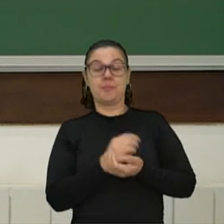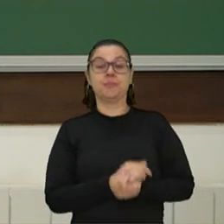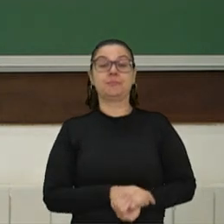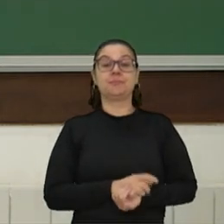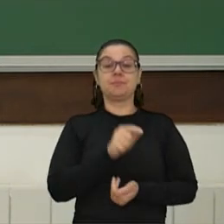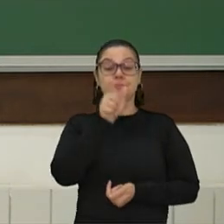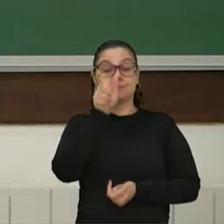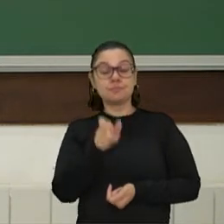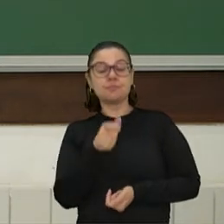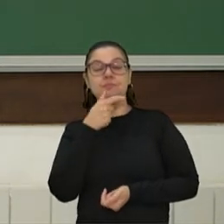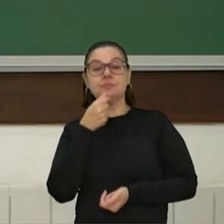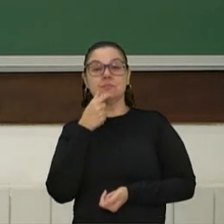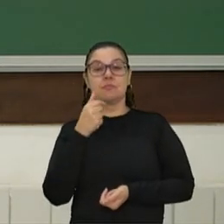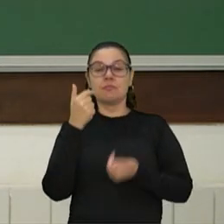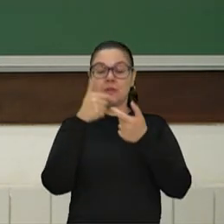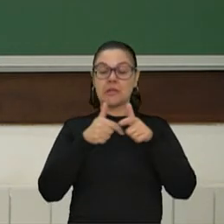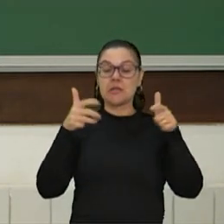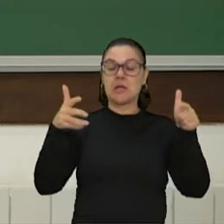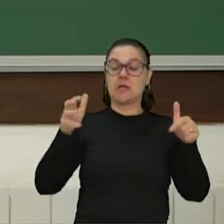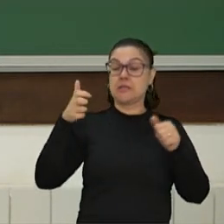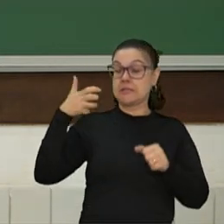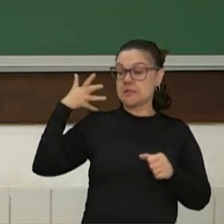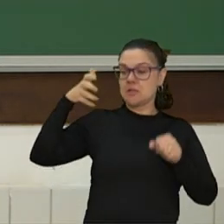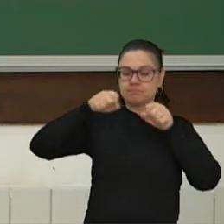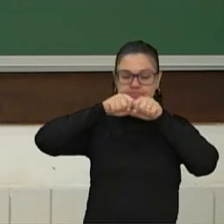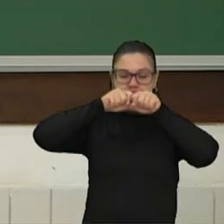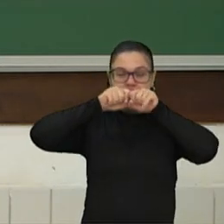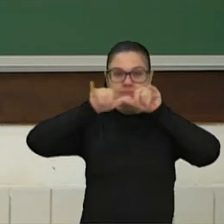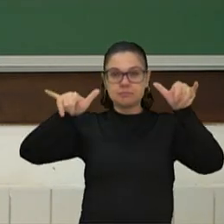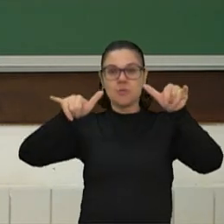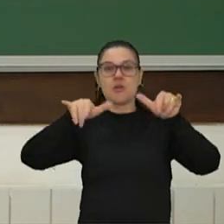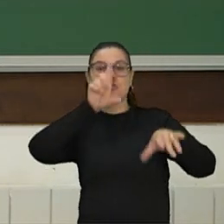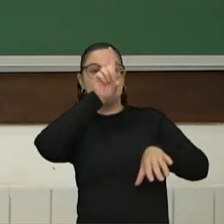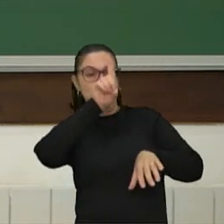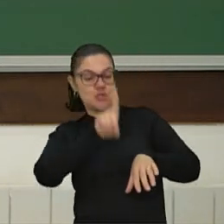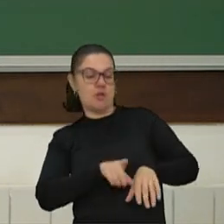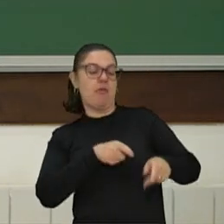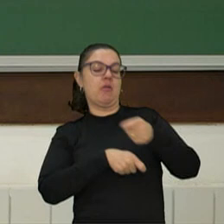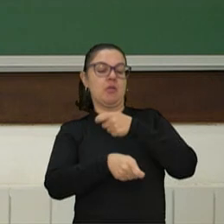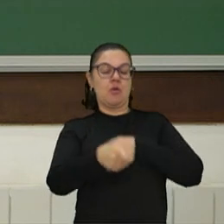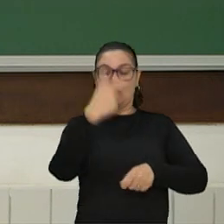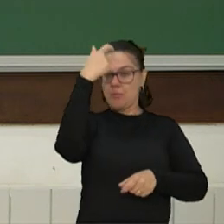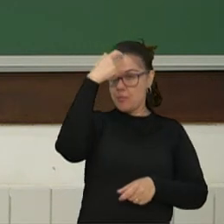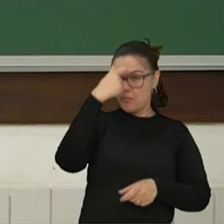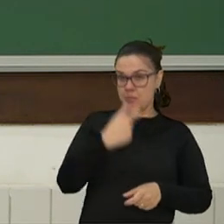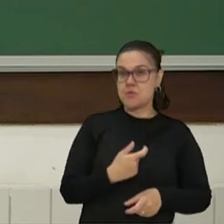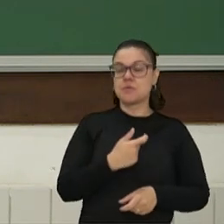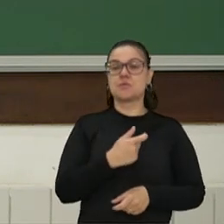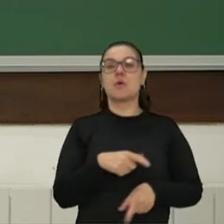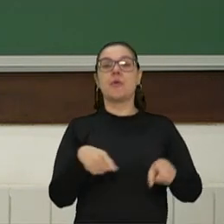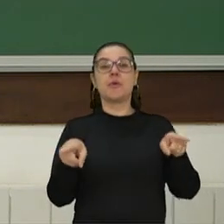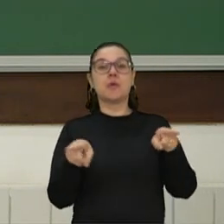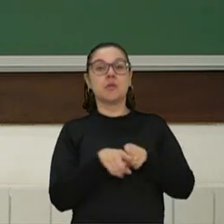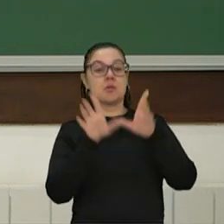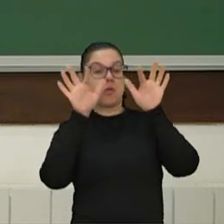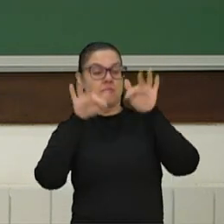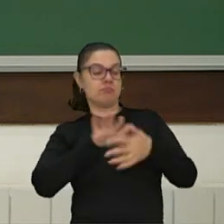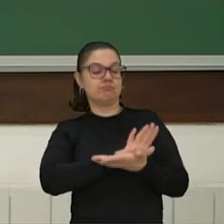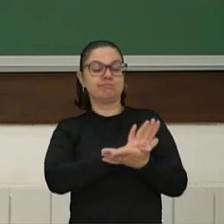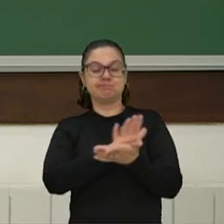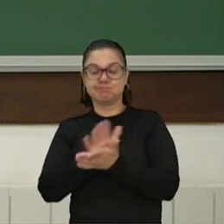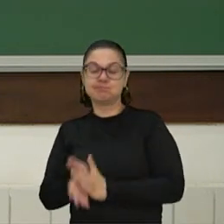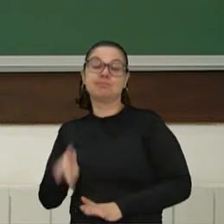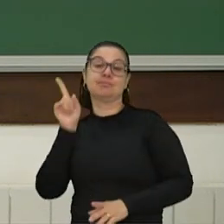de 1963 e que ele clamava pelos direitos civis e econômicos e também pelo fim do racismo